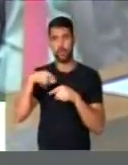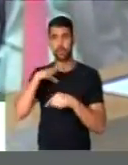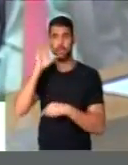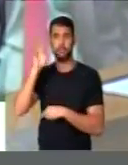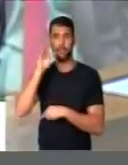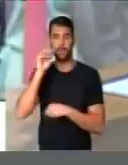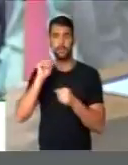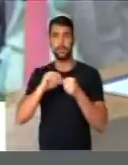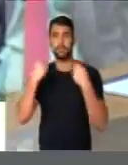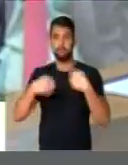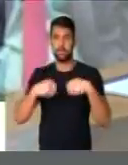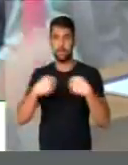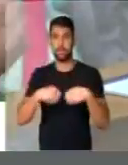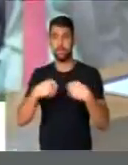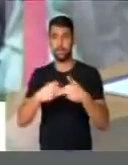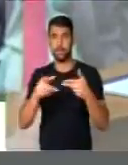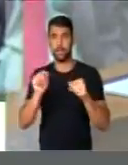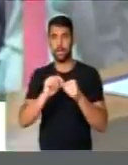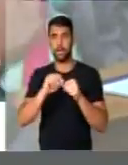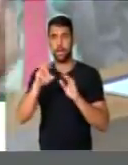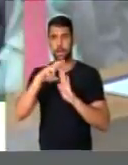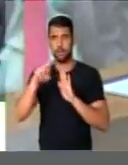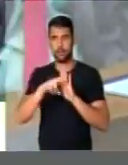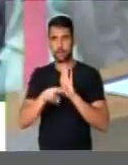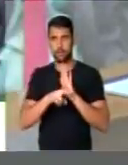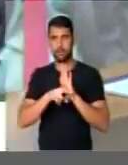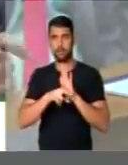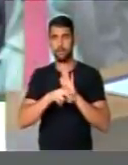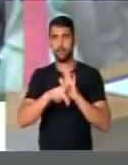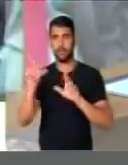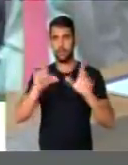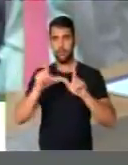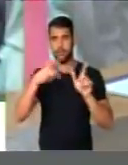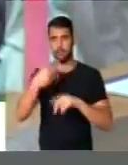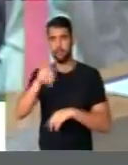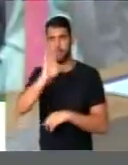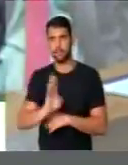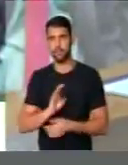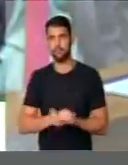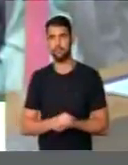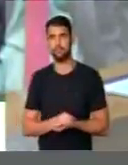já penso que é necessária a regulação da mídia no Brasil.